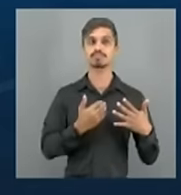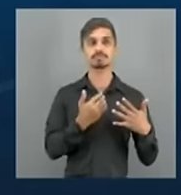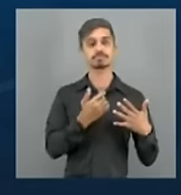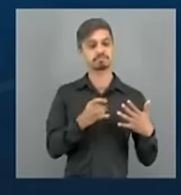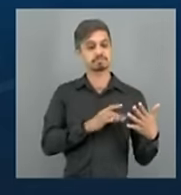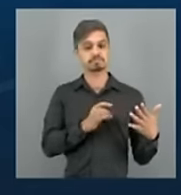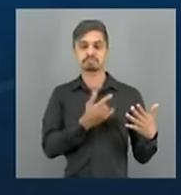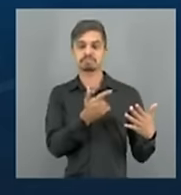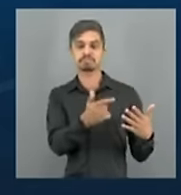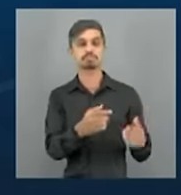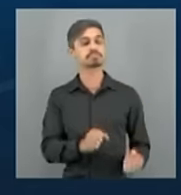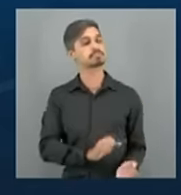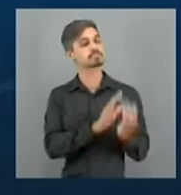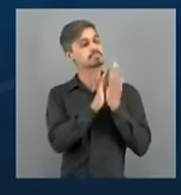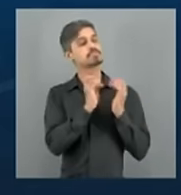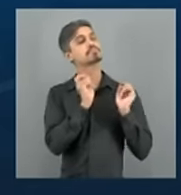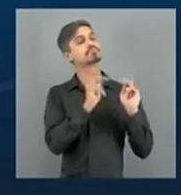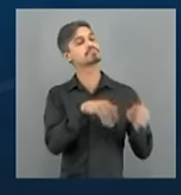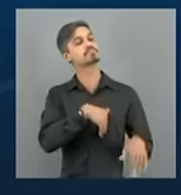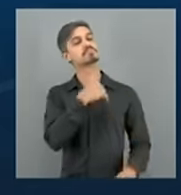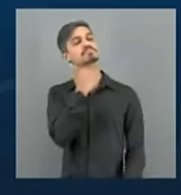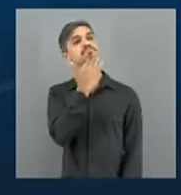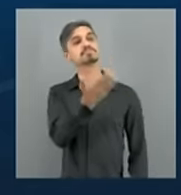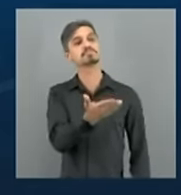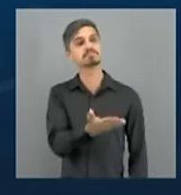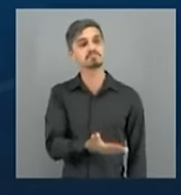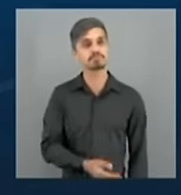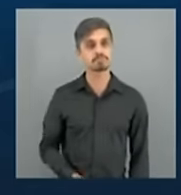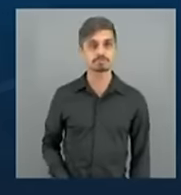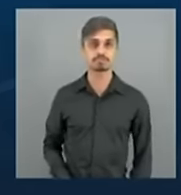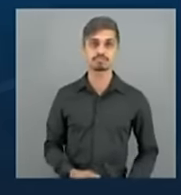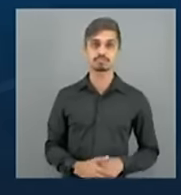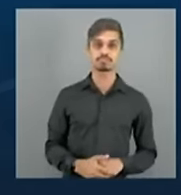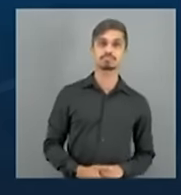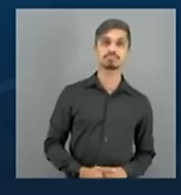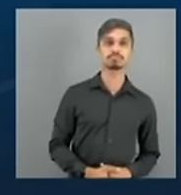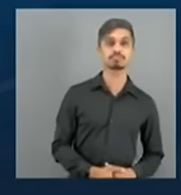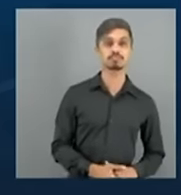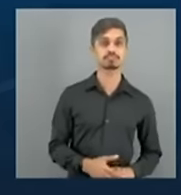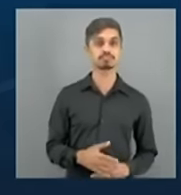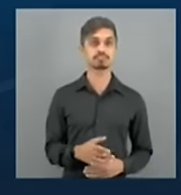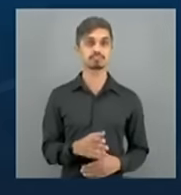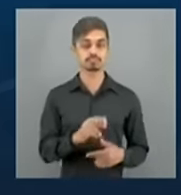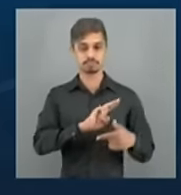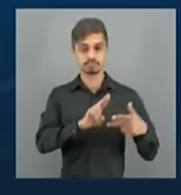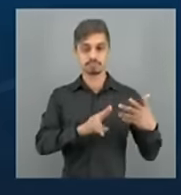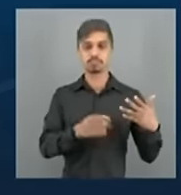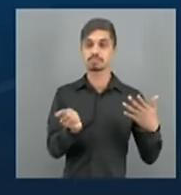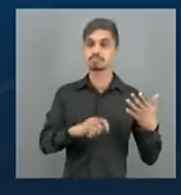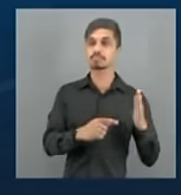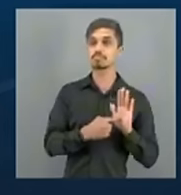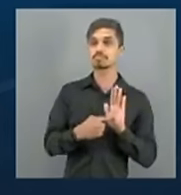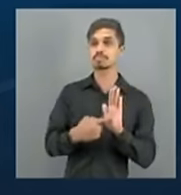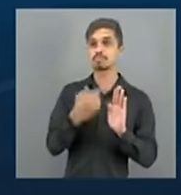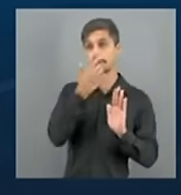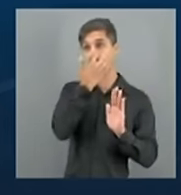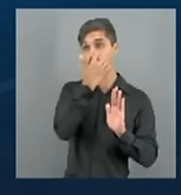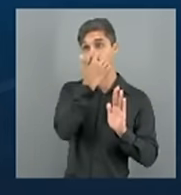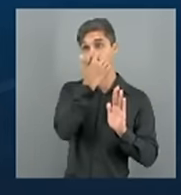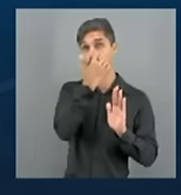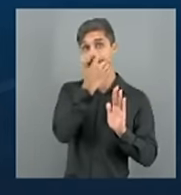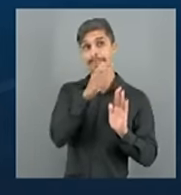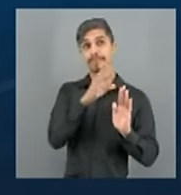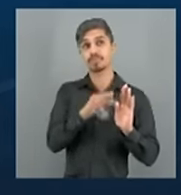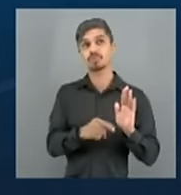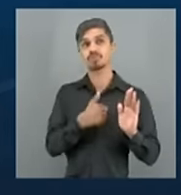que pode vir comigo aqui, que não dá nada. Agora, alguns nomes estão além de mim. Esses aí eu não vou poder te abrir, mas vou abrir é todos aqueles